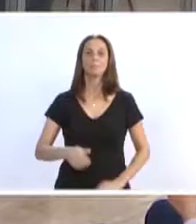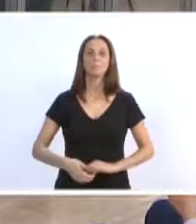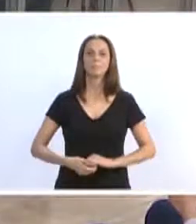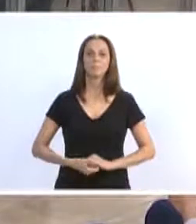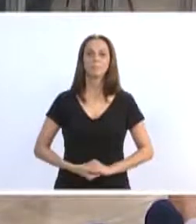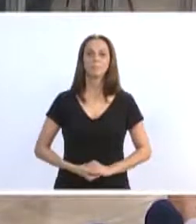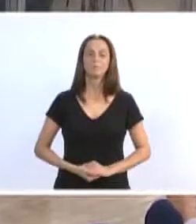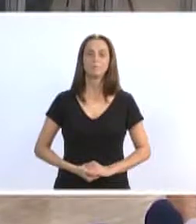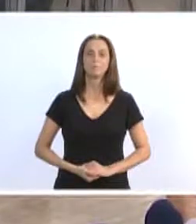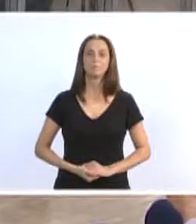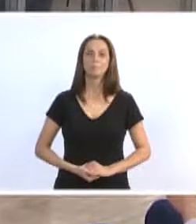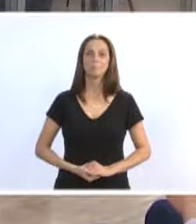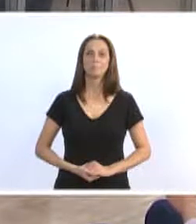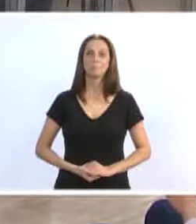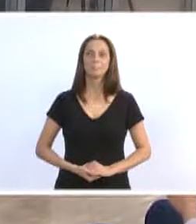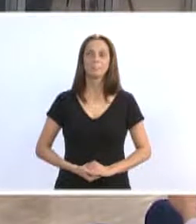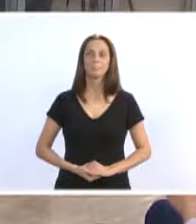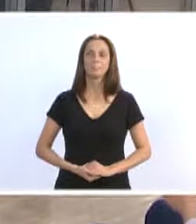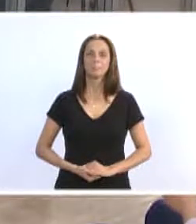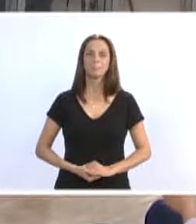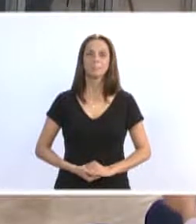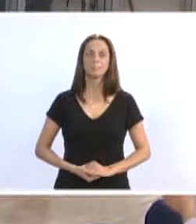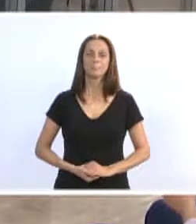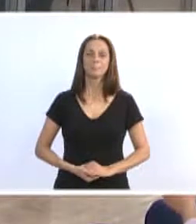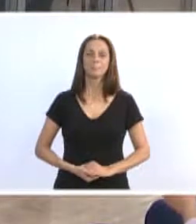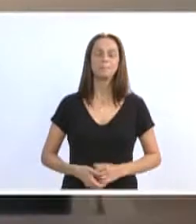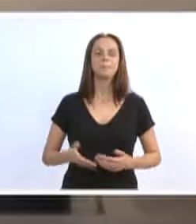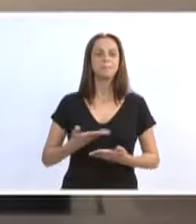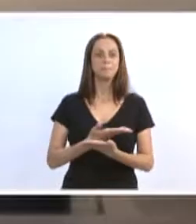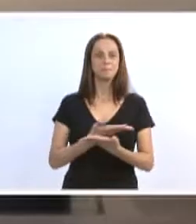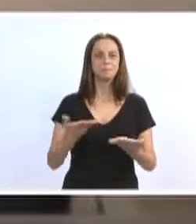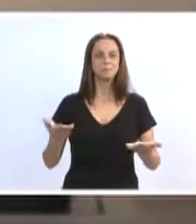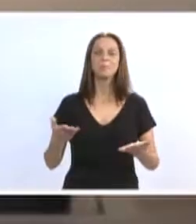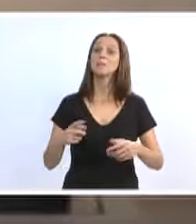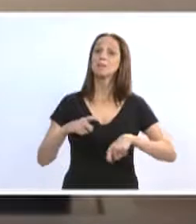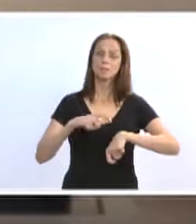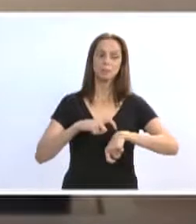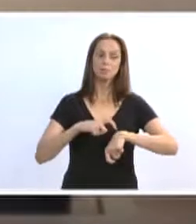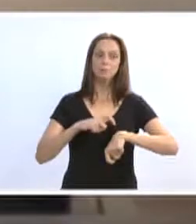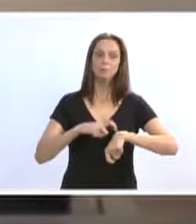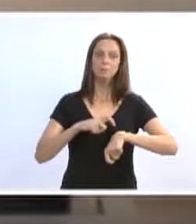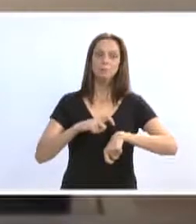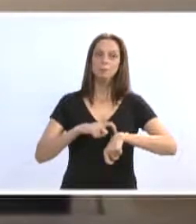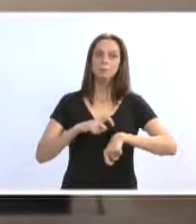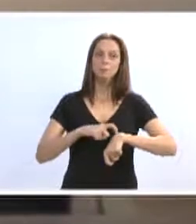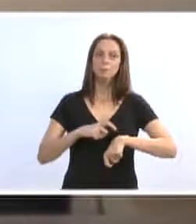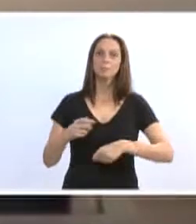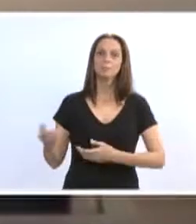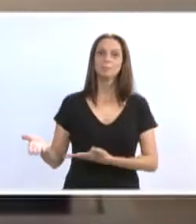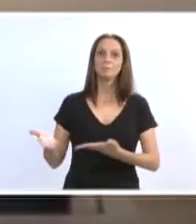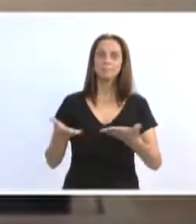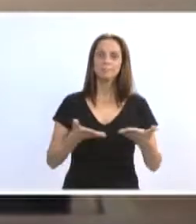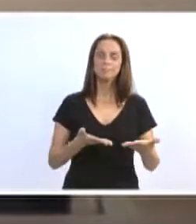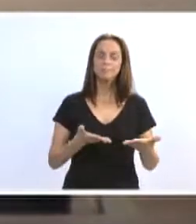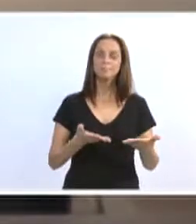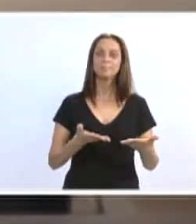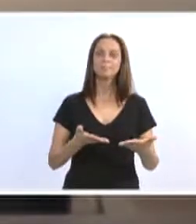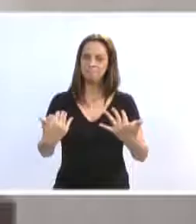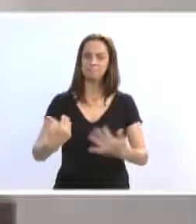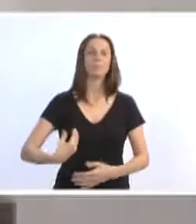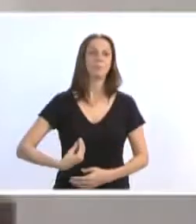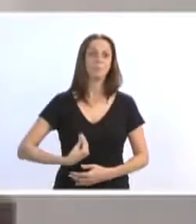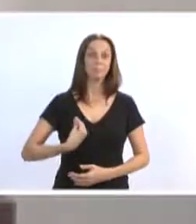As honrarias da sétima sessão solene do ano foram entregues para três entidades, três empresas e dois esportistas.